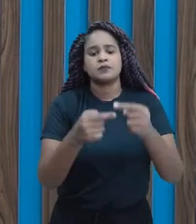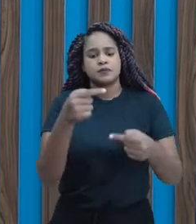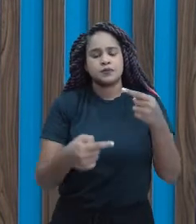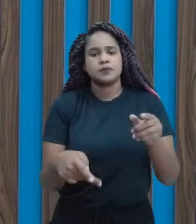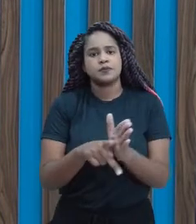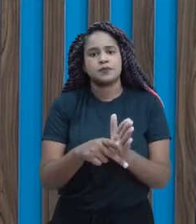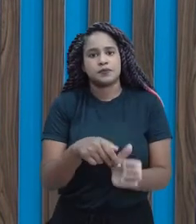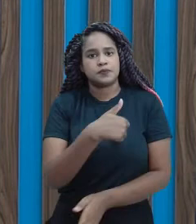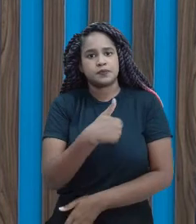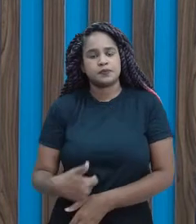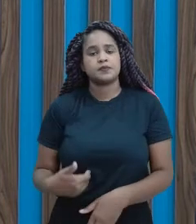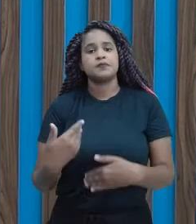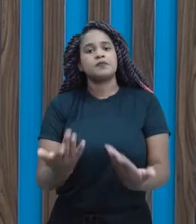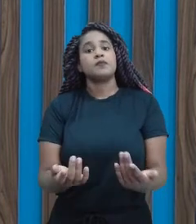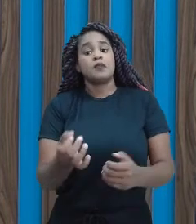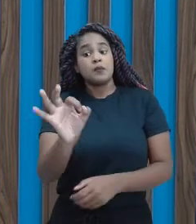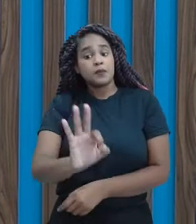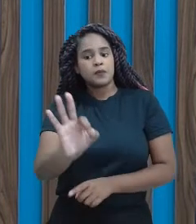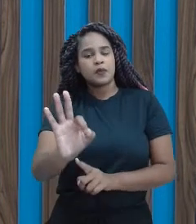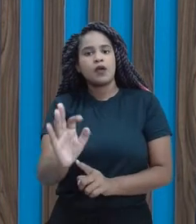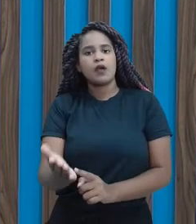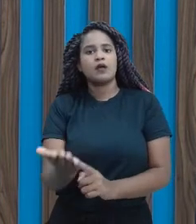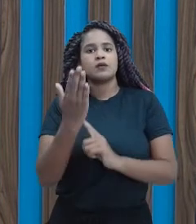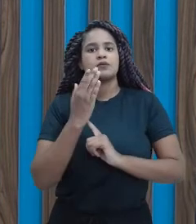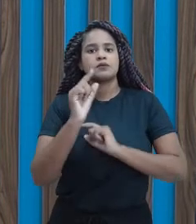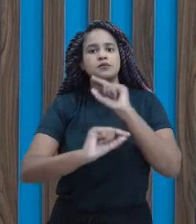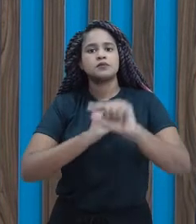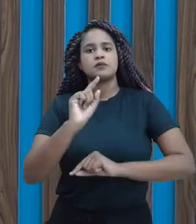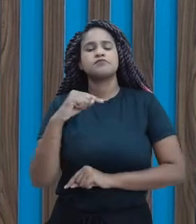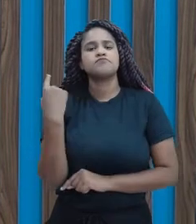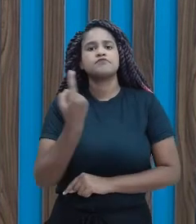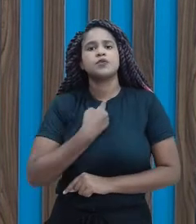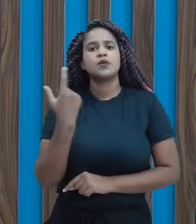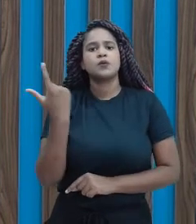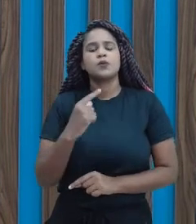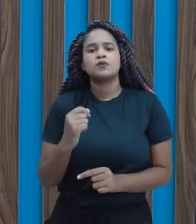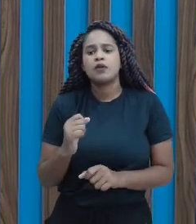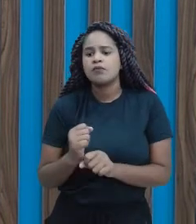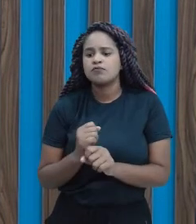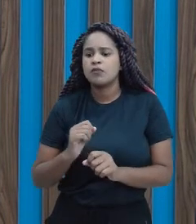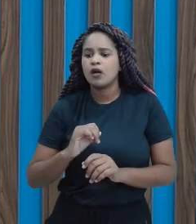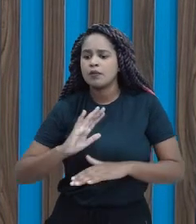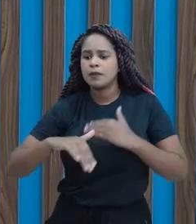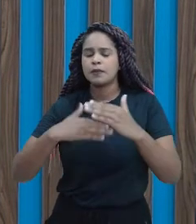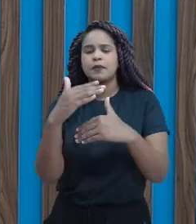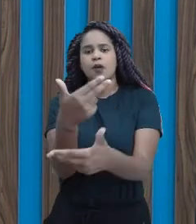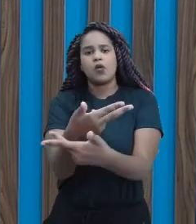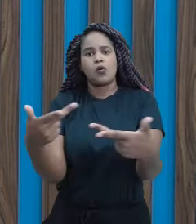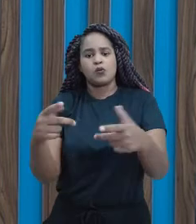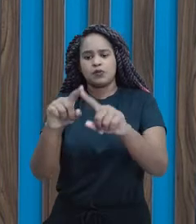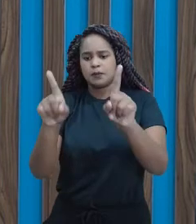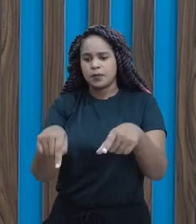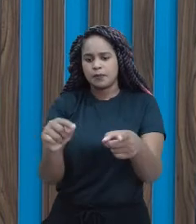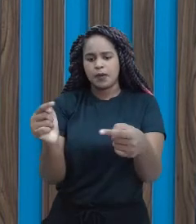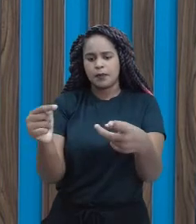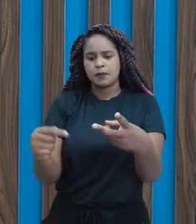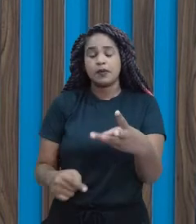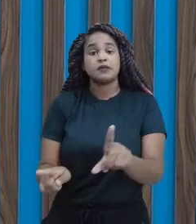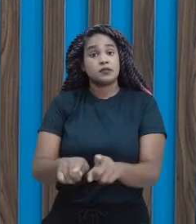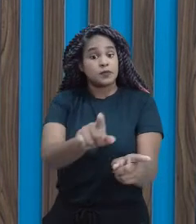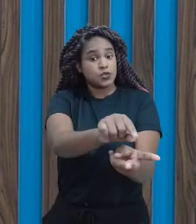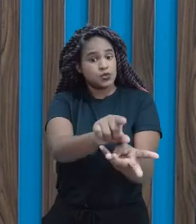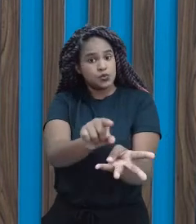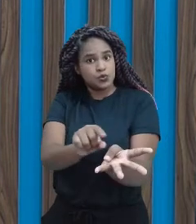nos dá, né, elementos para né, que a gente possa construir outras políticas, para que a gente possa, né, e fazer escolhas,